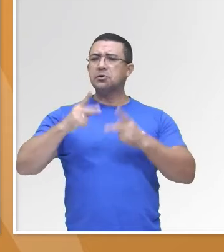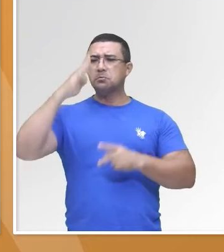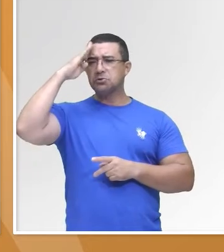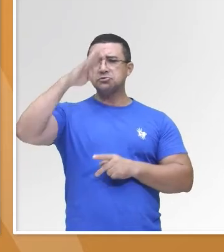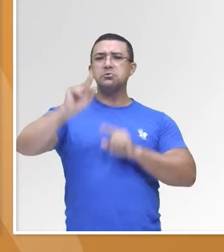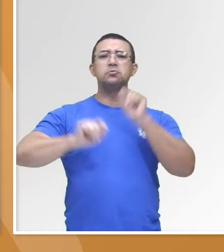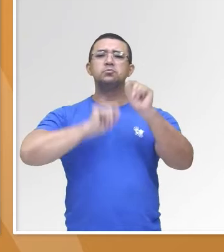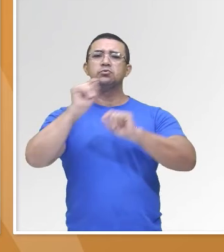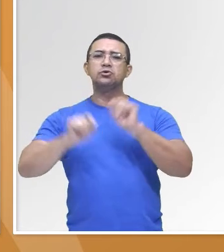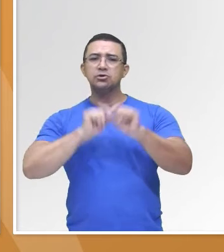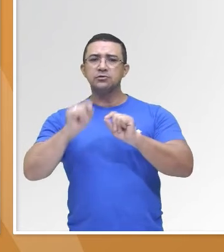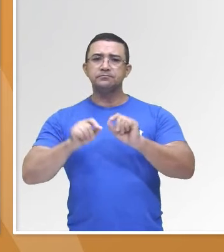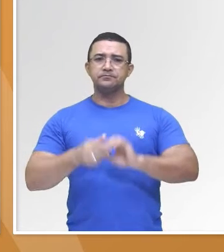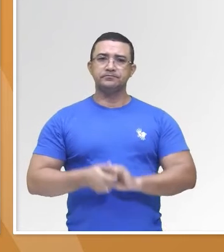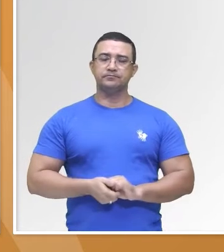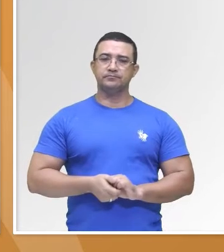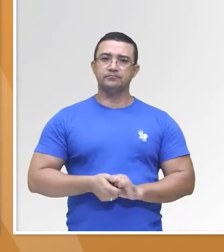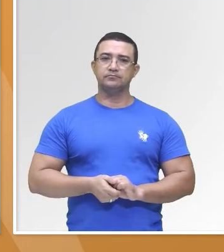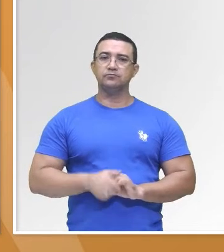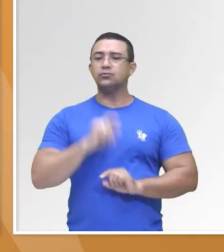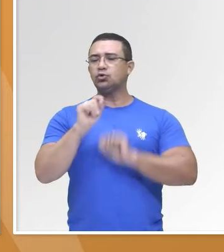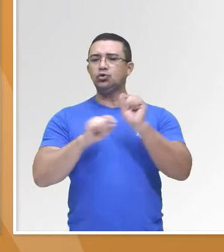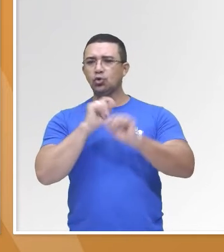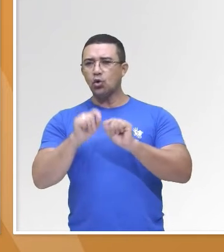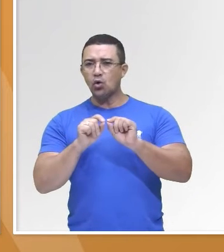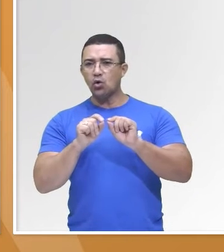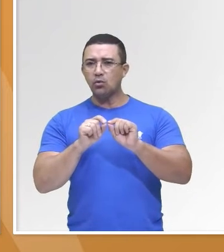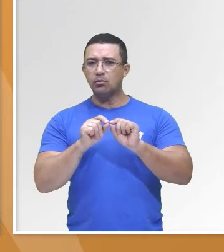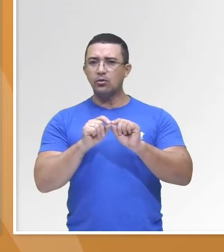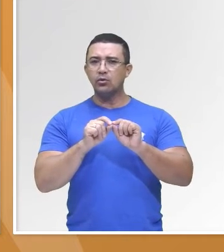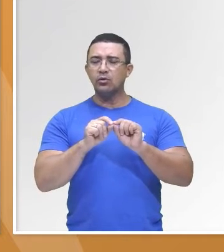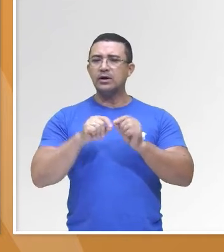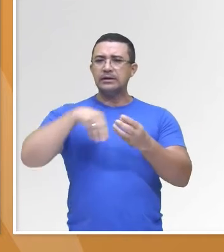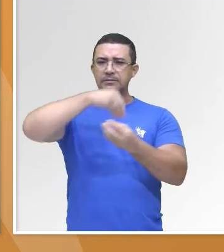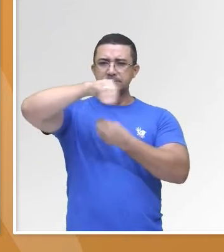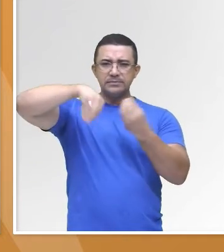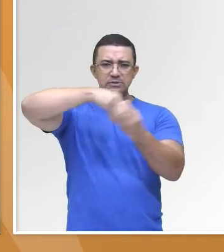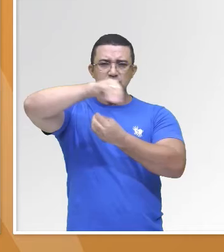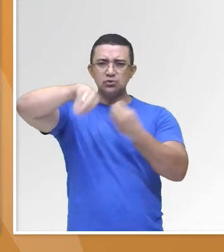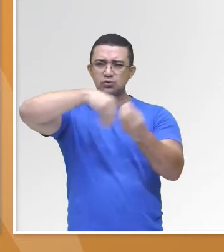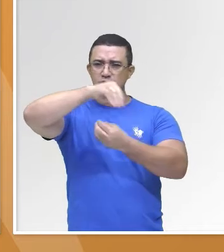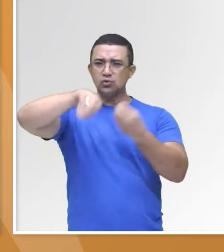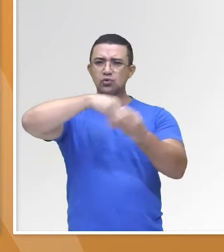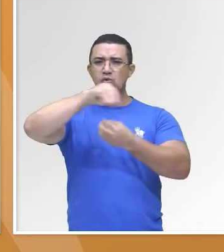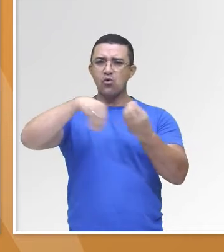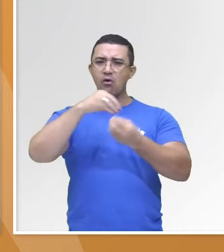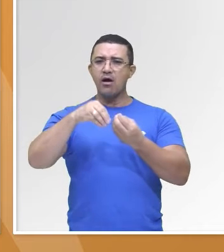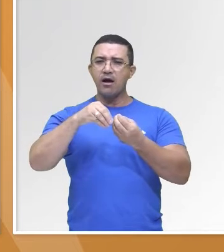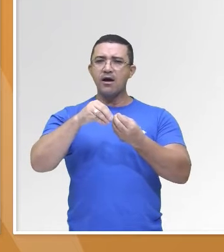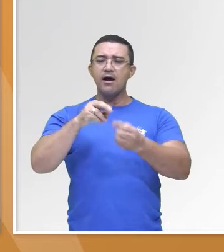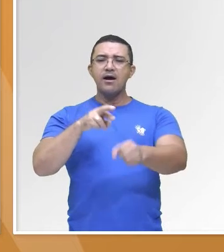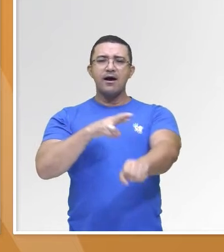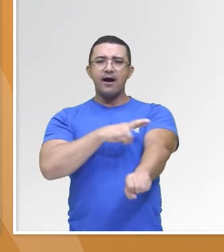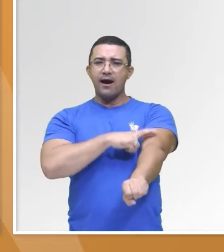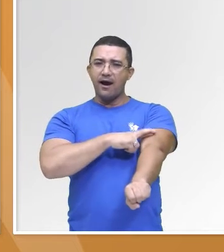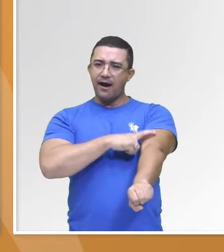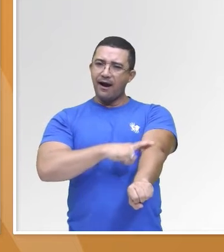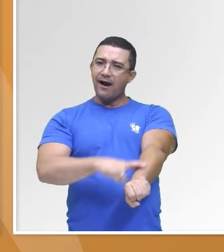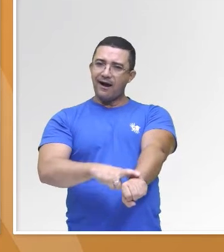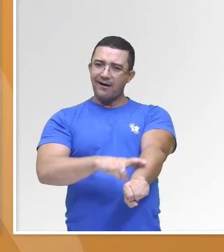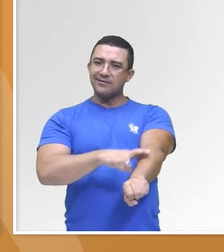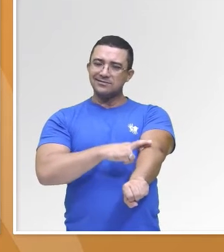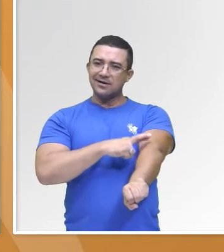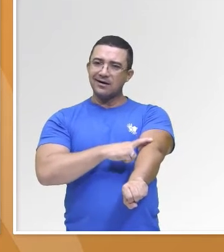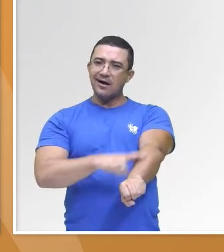a composição, tá? Sobre a miscigenação, sobre a composição étnica, né, do sul do Brasil. A